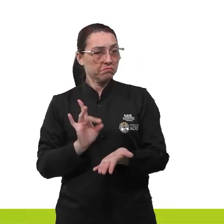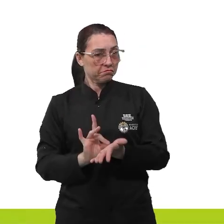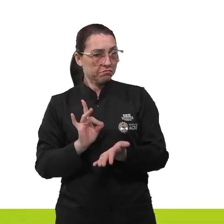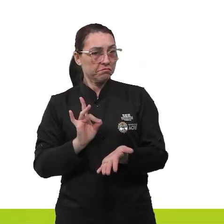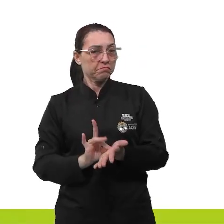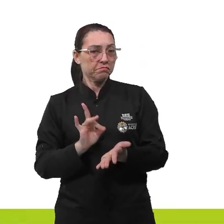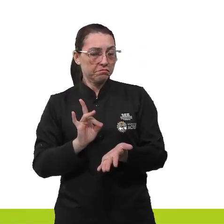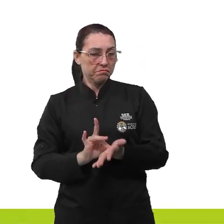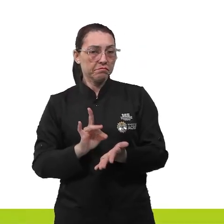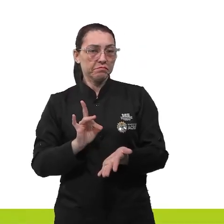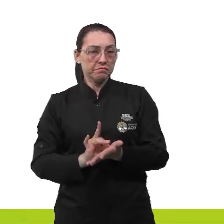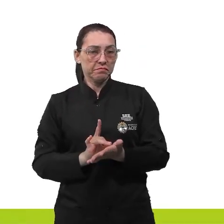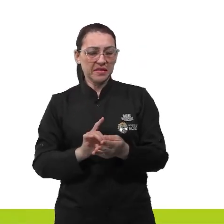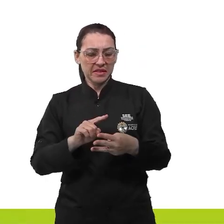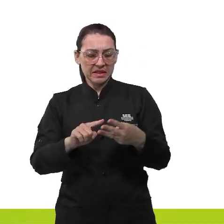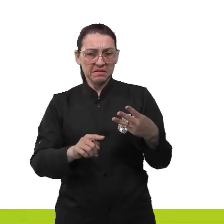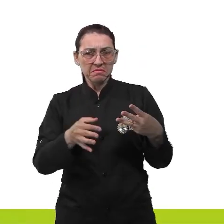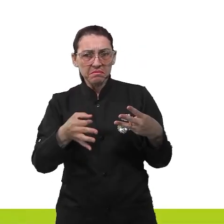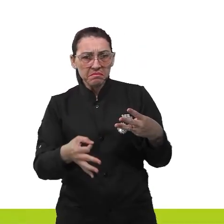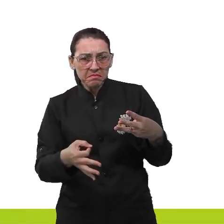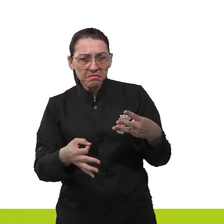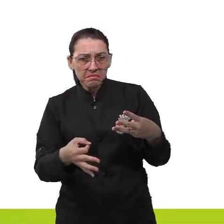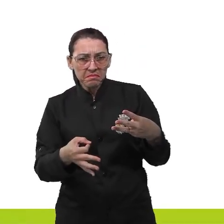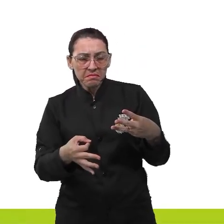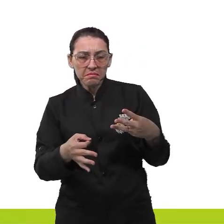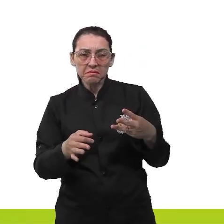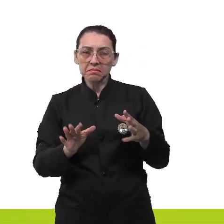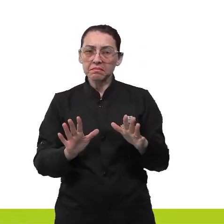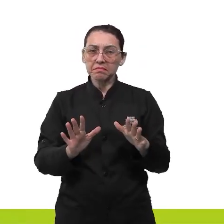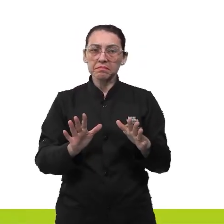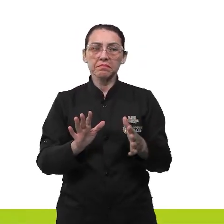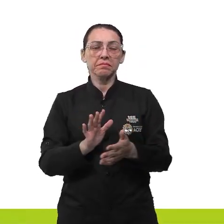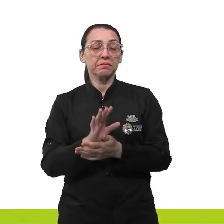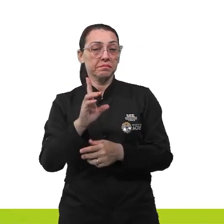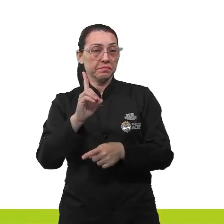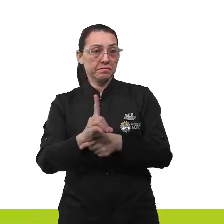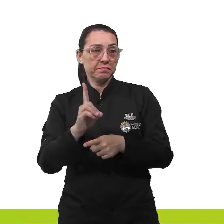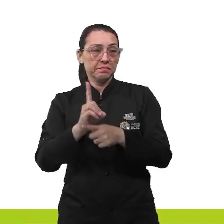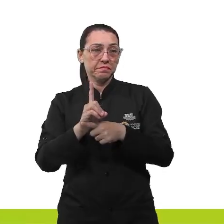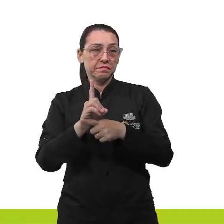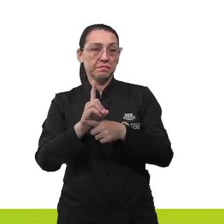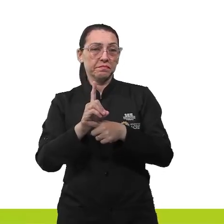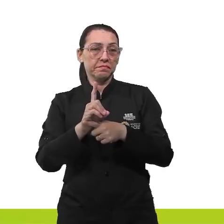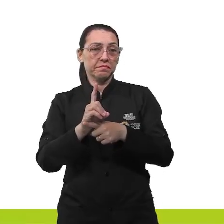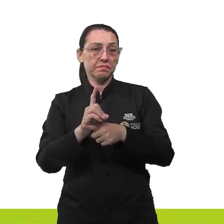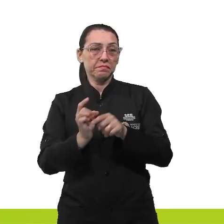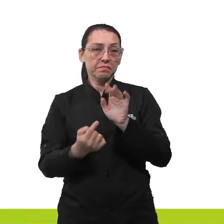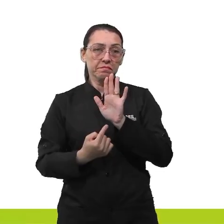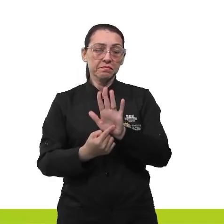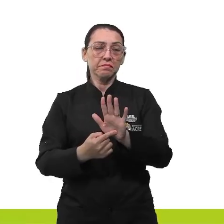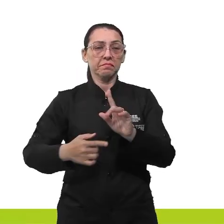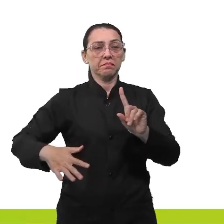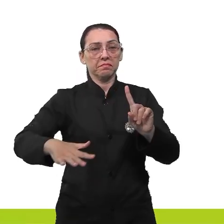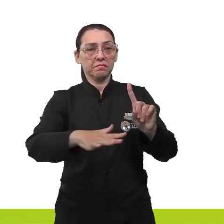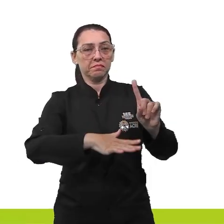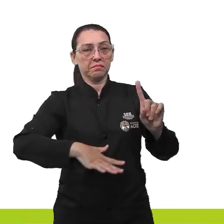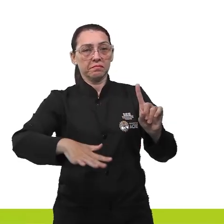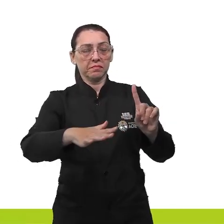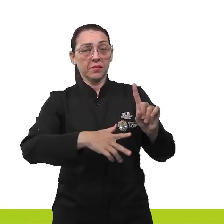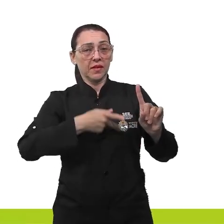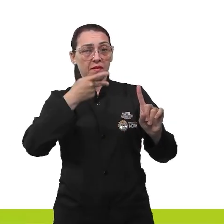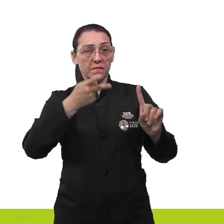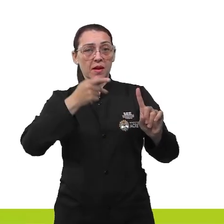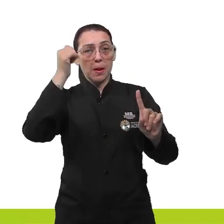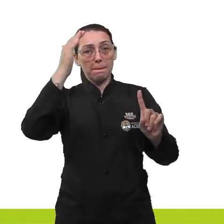de vida. Então, eu tenho 3 respostas corretas, é isso? Vamos analisar a letra D, né, galera? Revelar como a